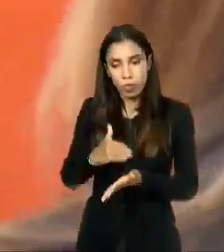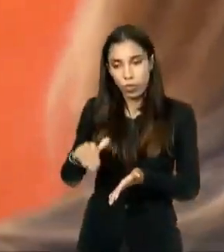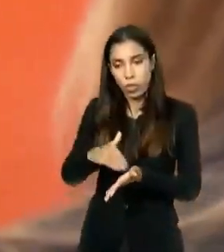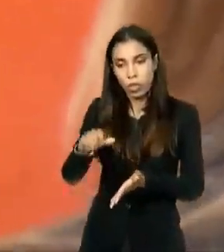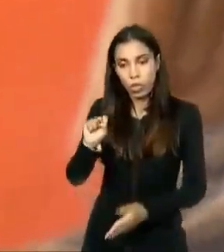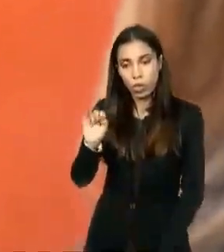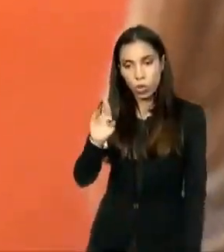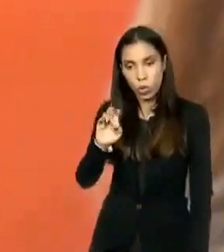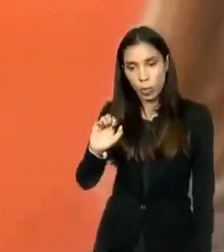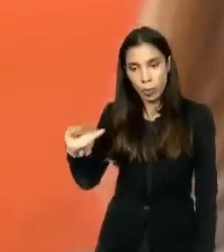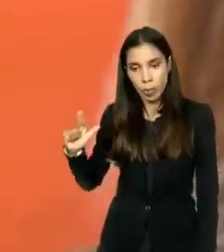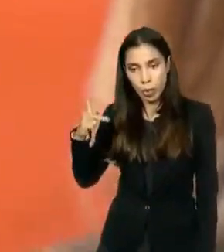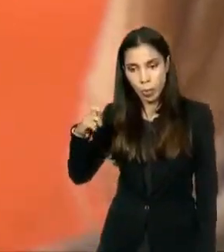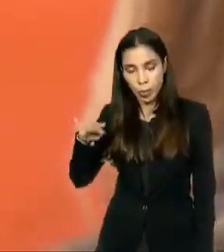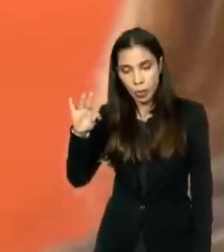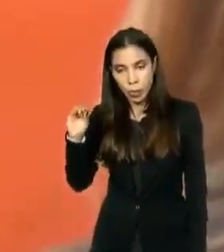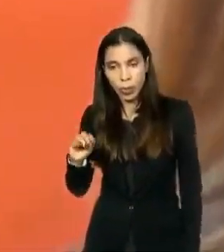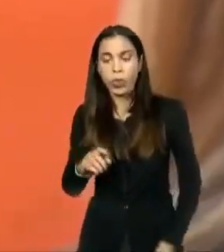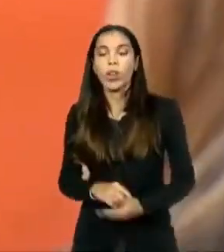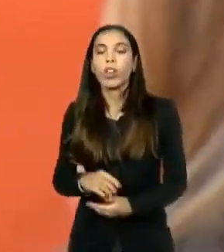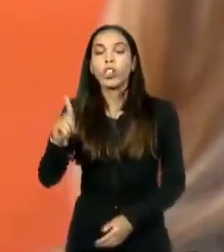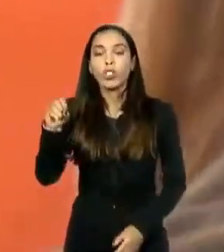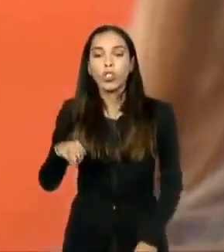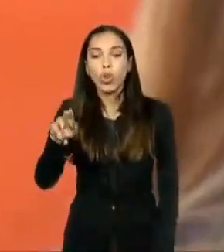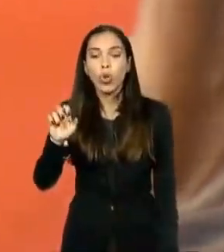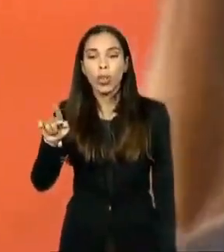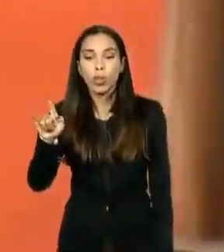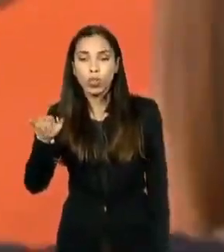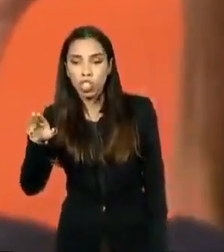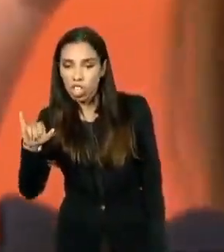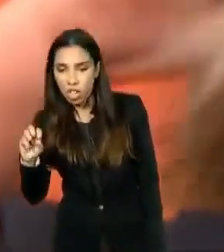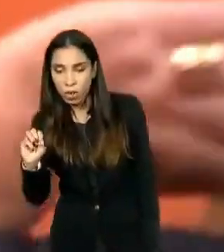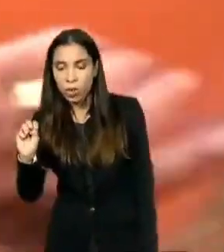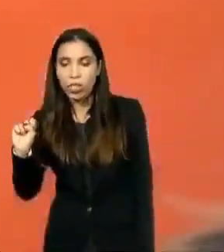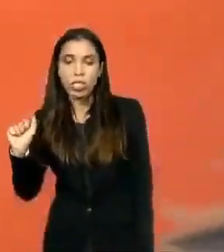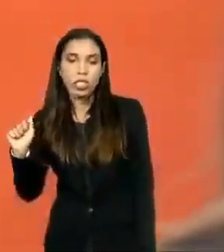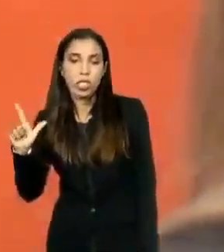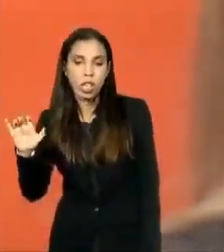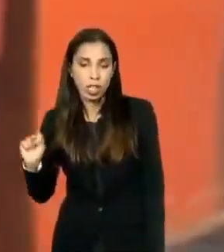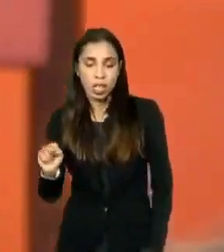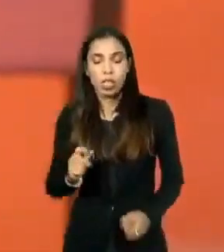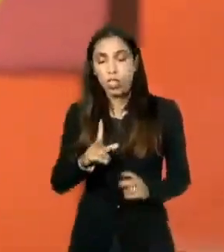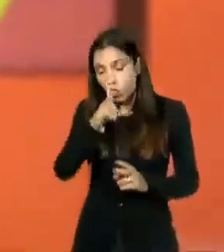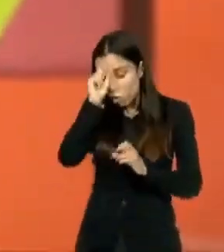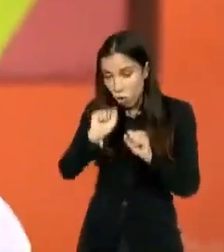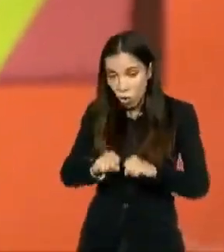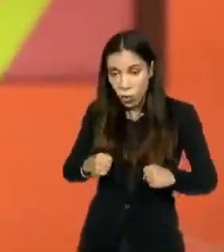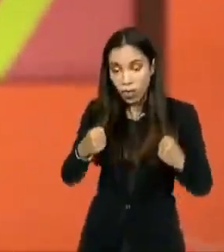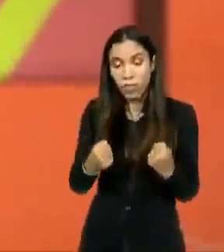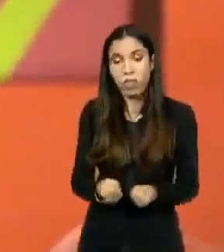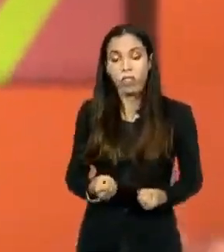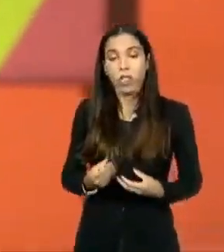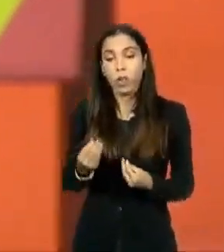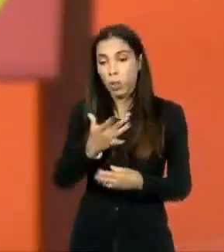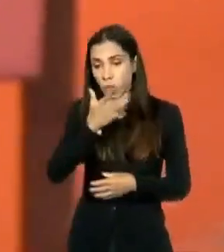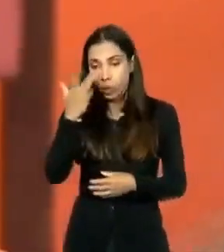Pinto, entrou o Dom Eugênio Salles, por incrível que pareça, ele deu uma força, porque tem muita gente que